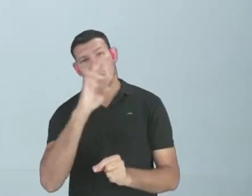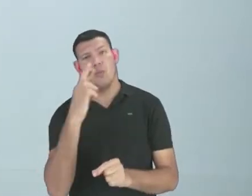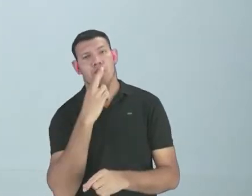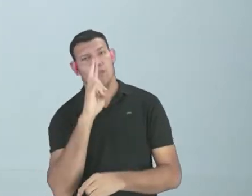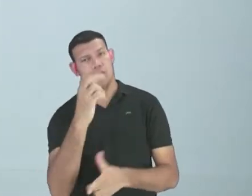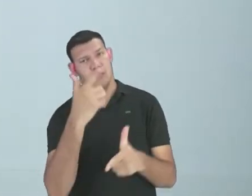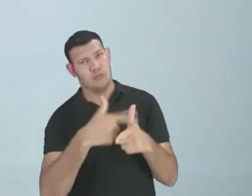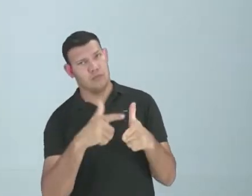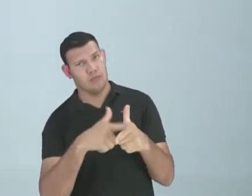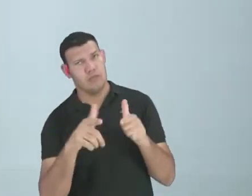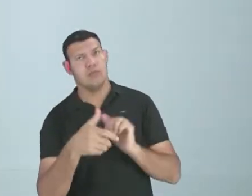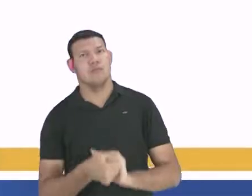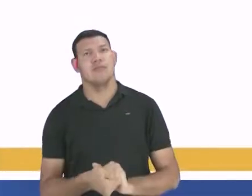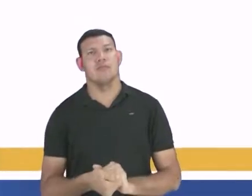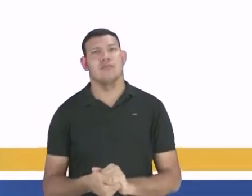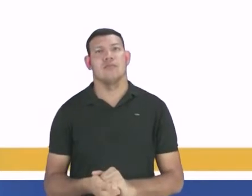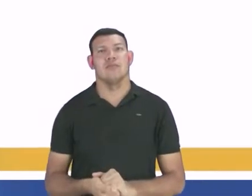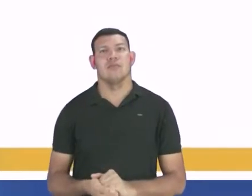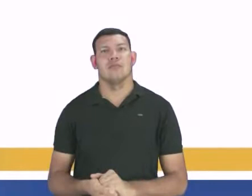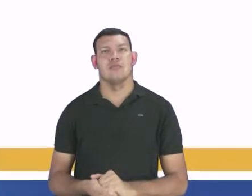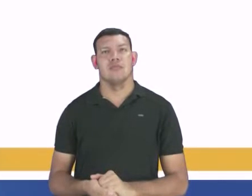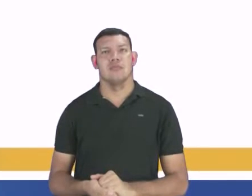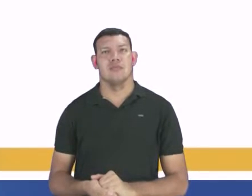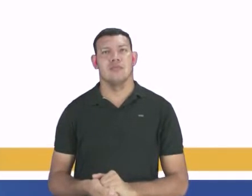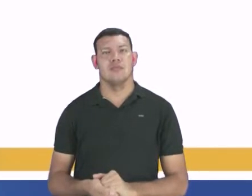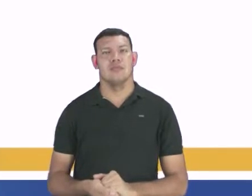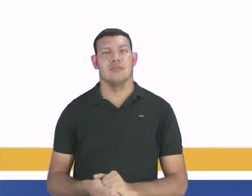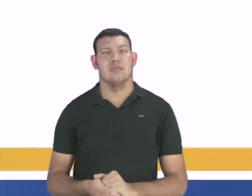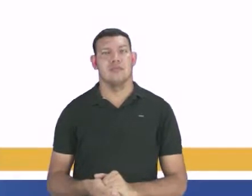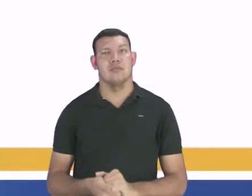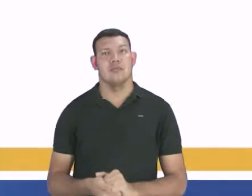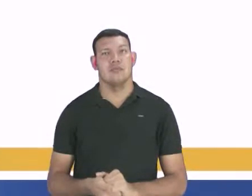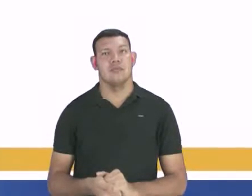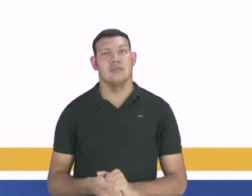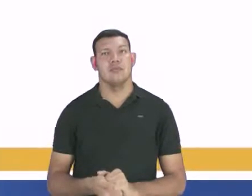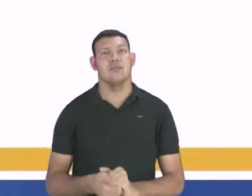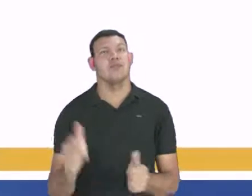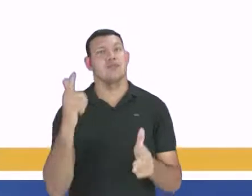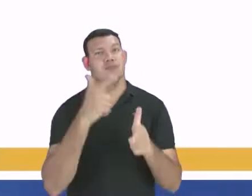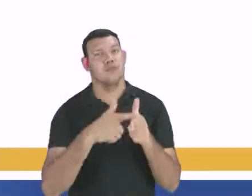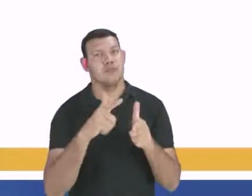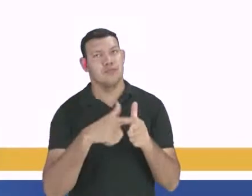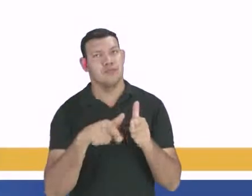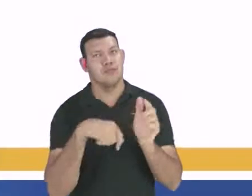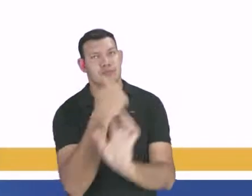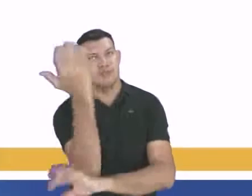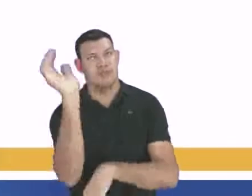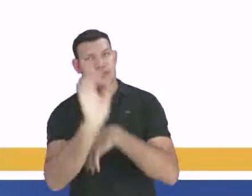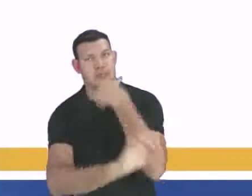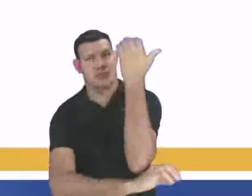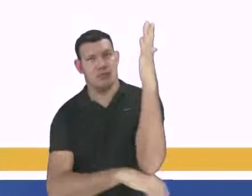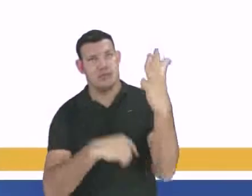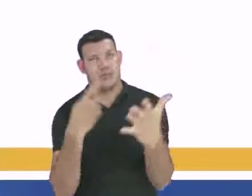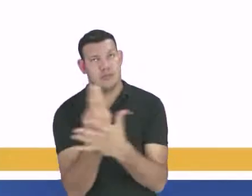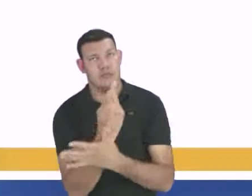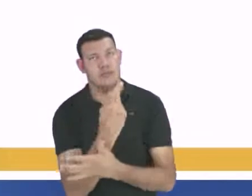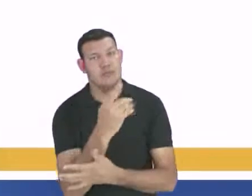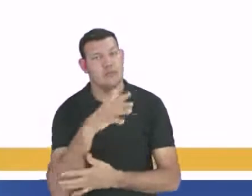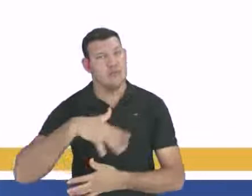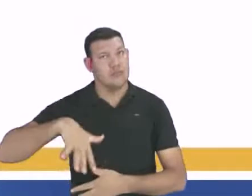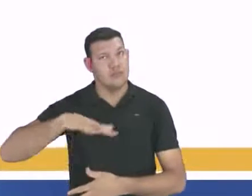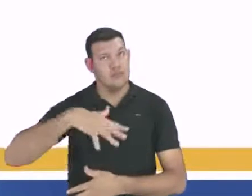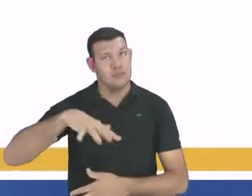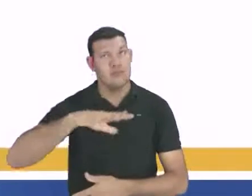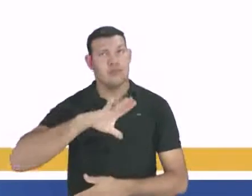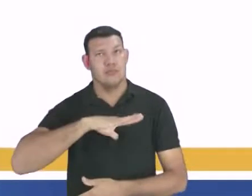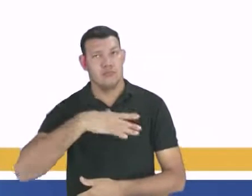tá? Leiam ali comigo. Diante desses problemas ambientais que eu acabei de citar, que acontecem em nossa cidade, devemos agir